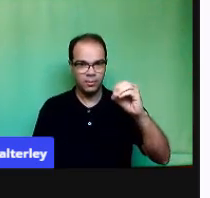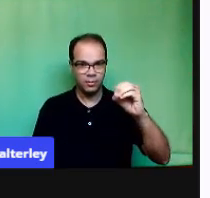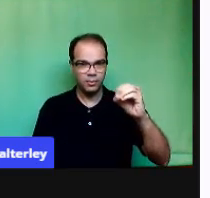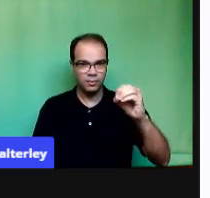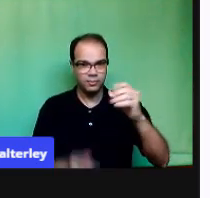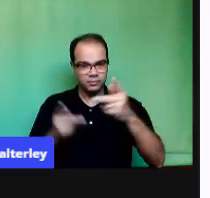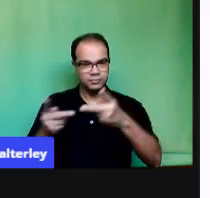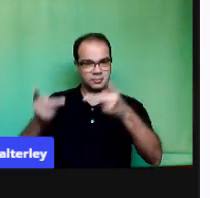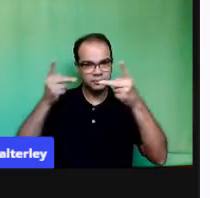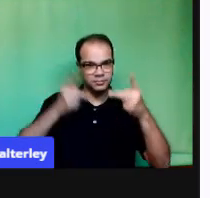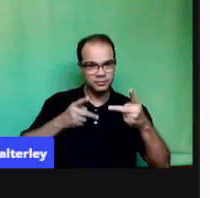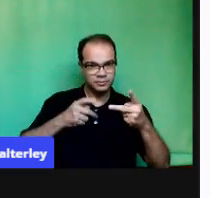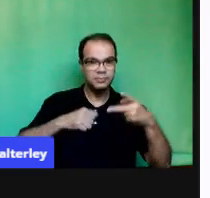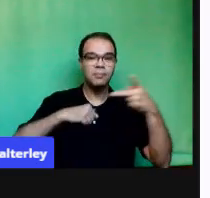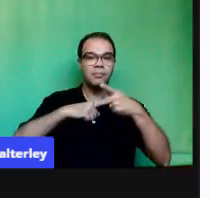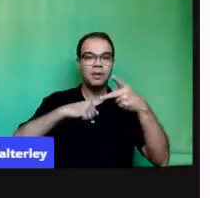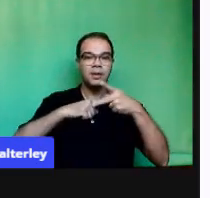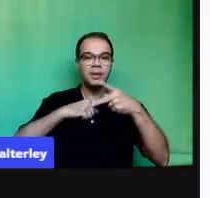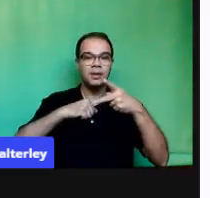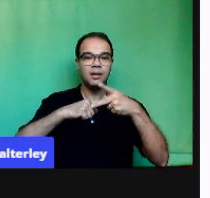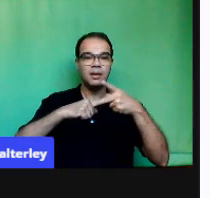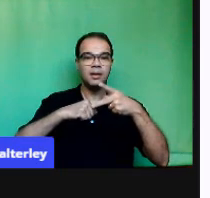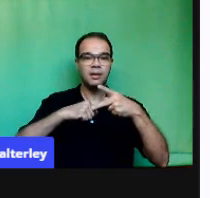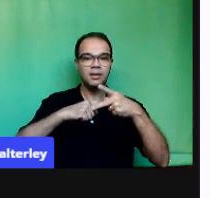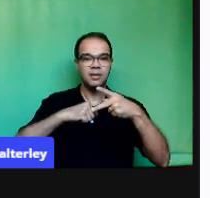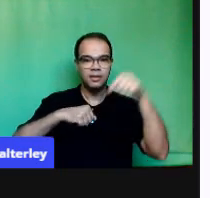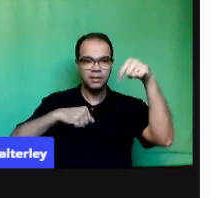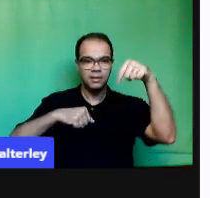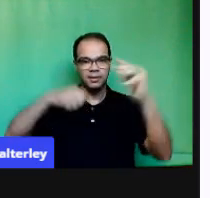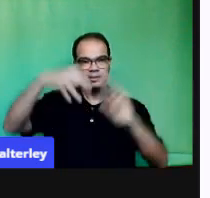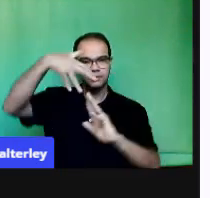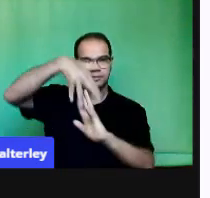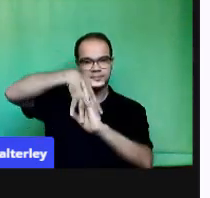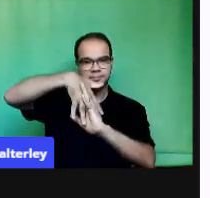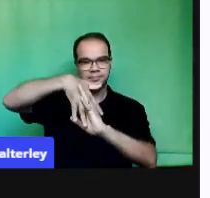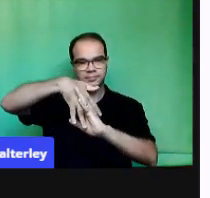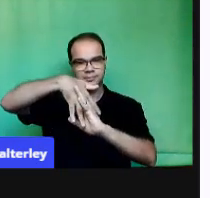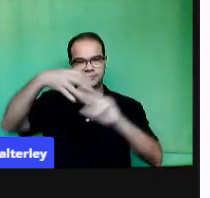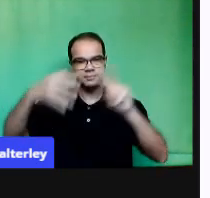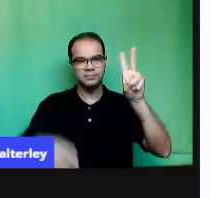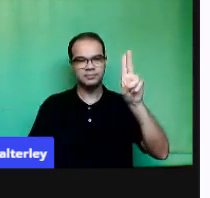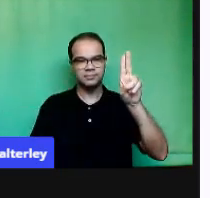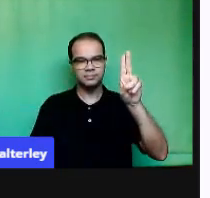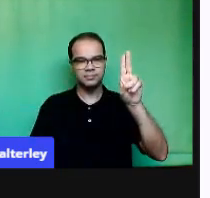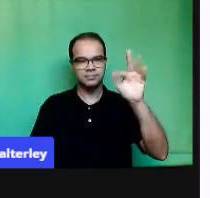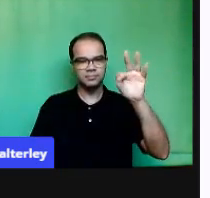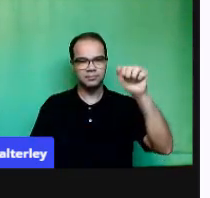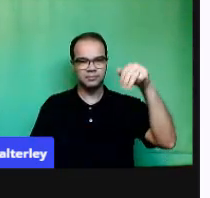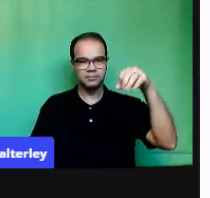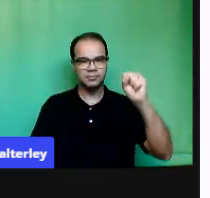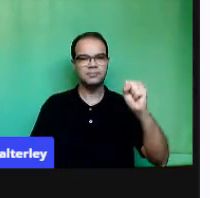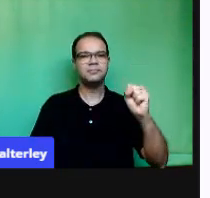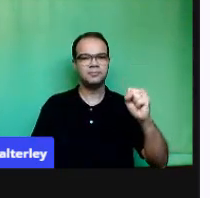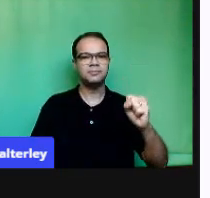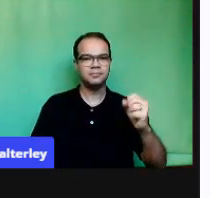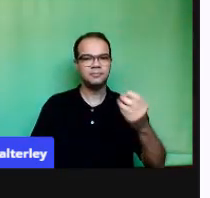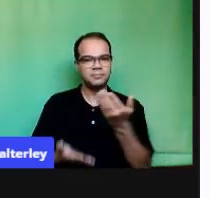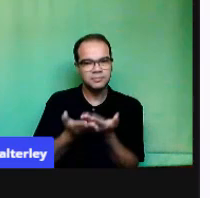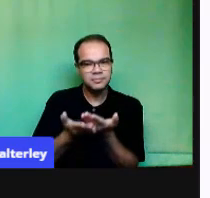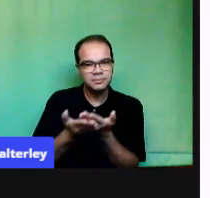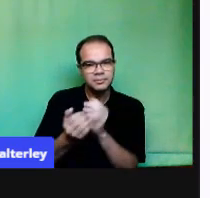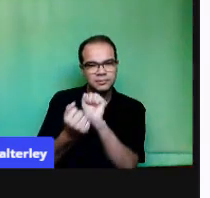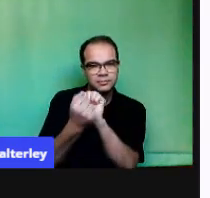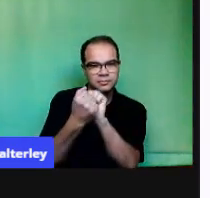faz pós-doutorado comigo na Universidade Federal de Mato Grosso do Sul no programa de ciência animal. Então, a gente